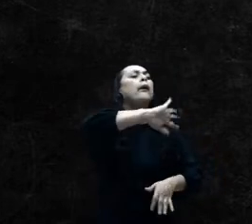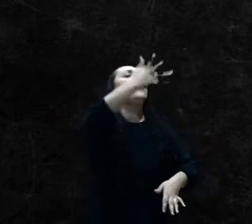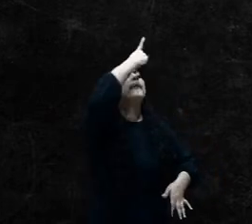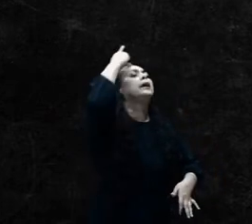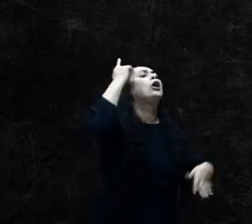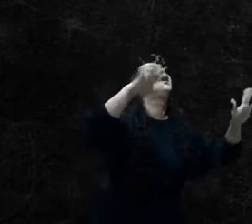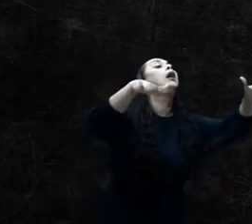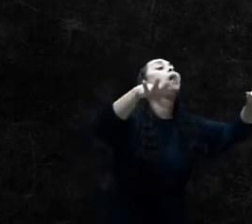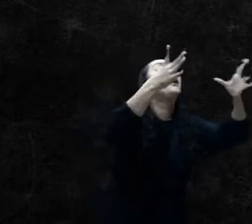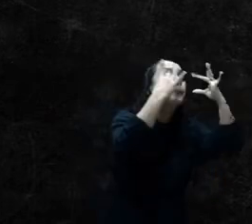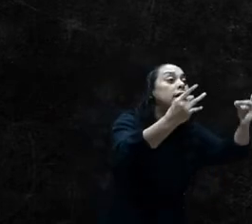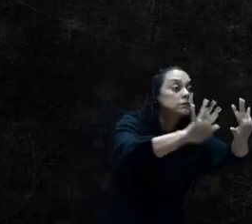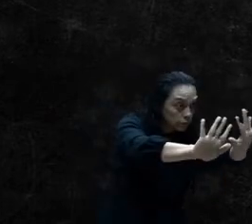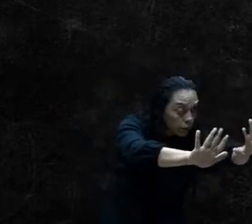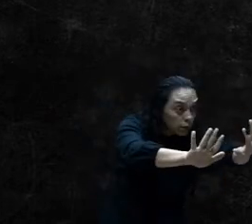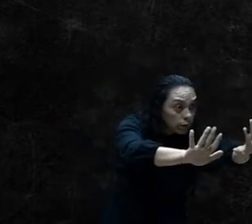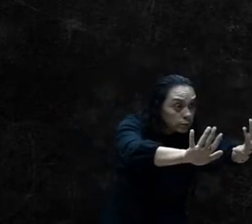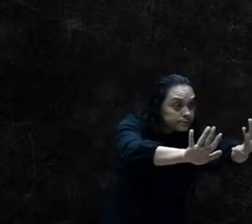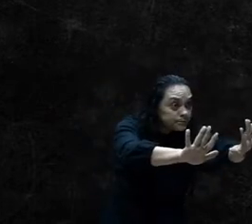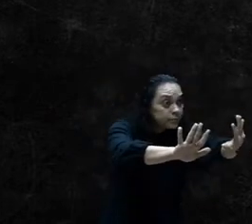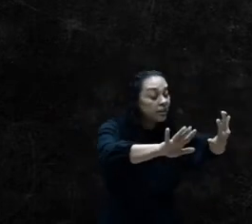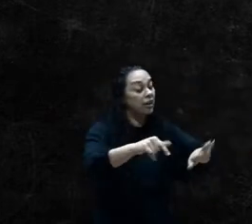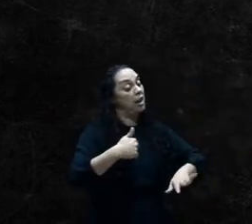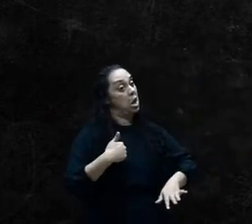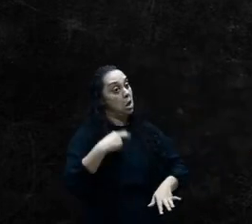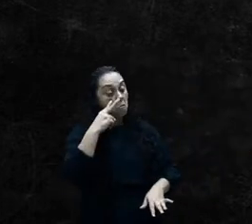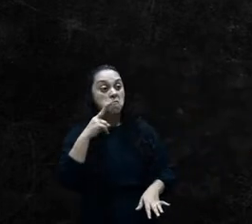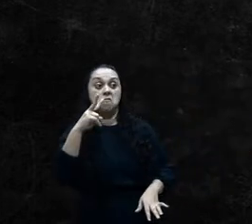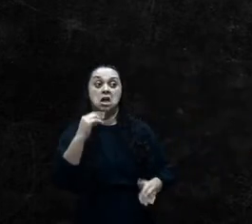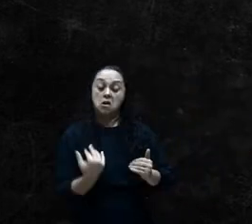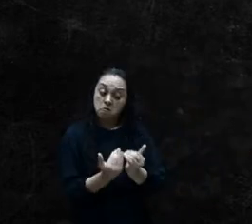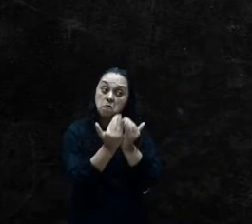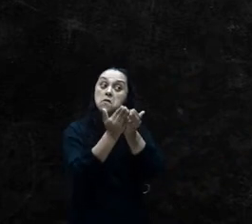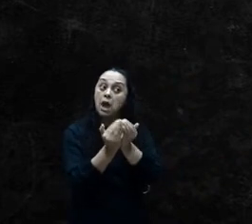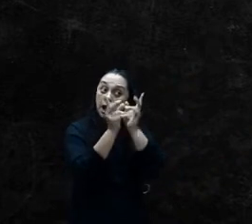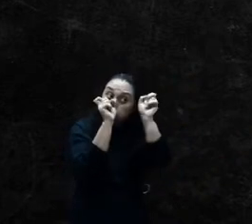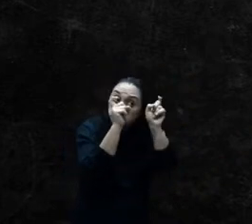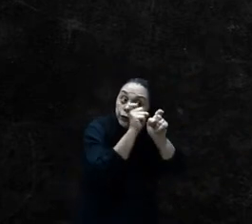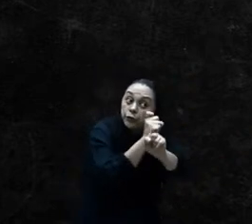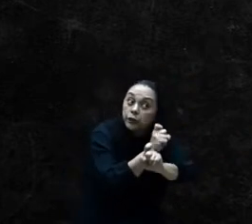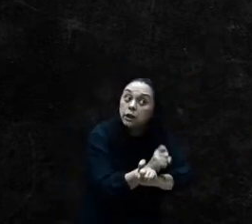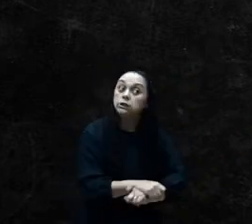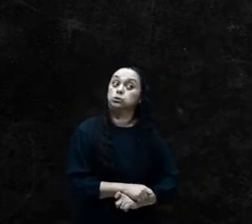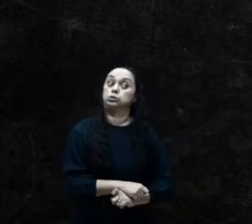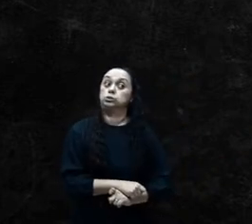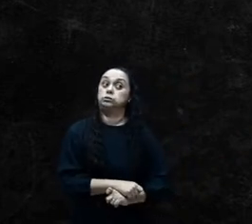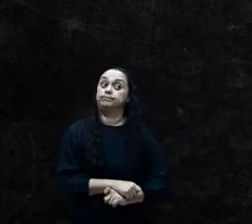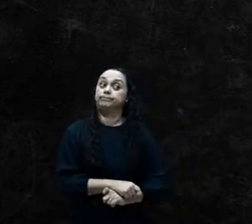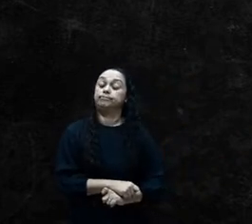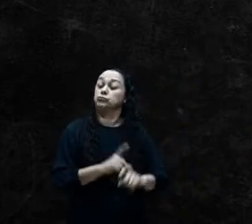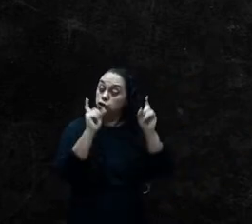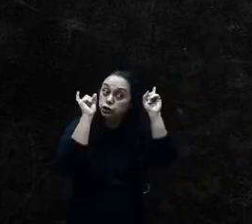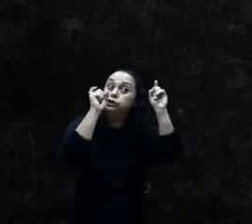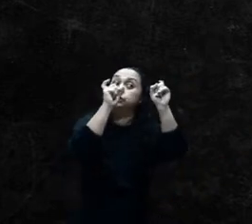senhores eu vejo que a viagem vai ser trabalhosa com dano